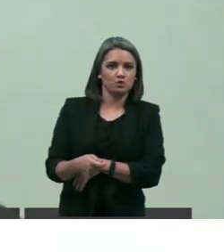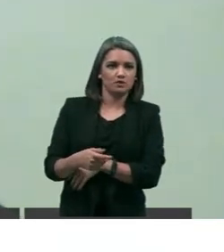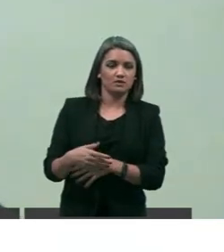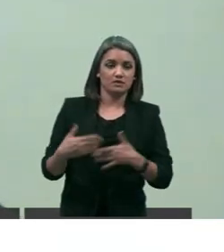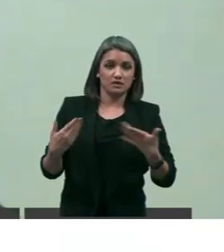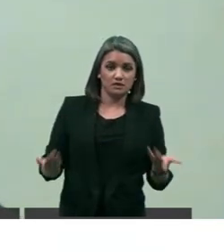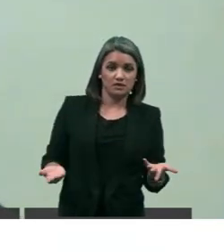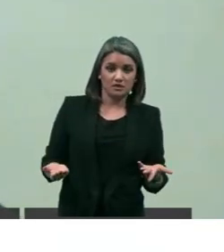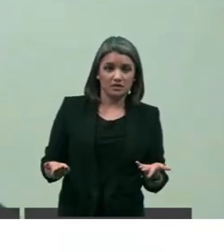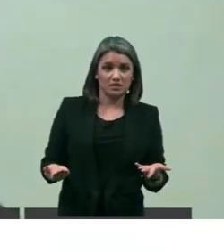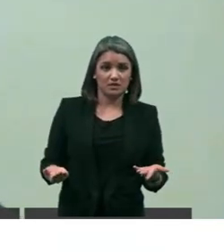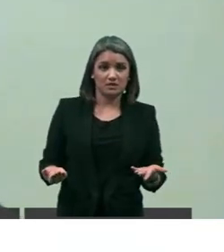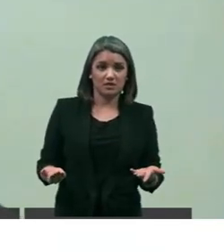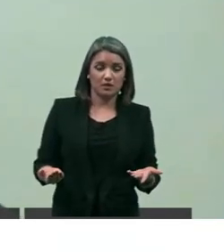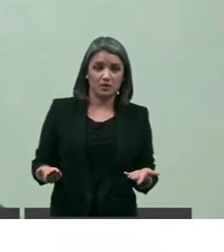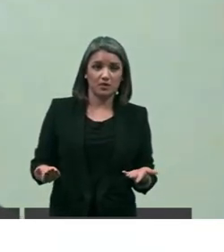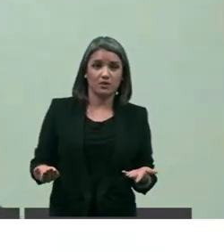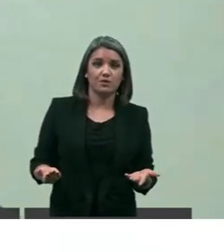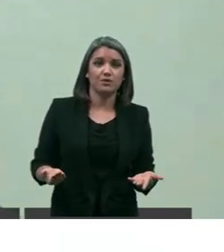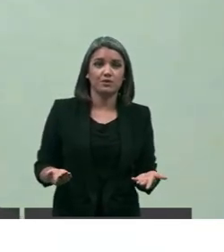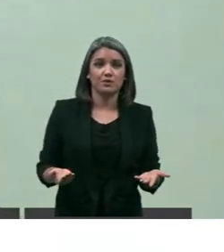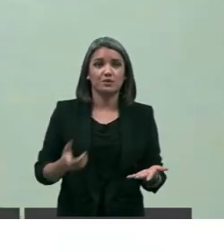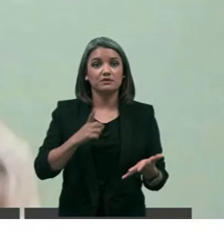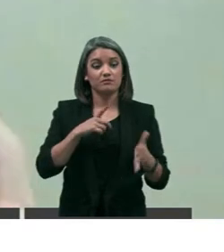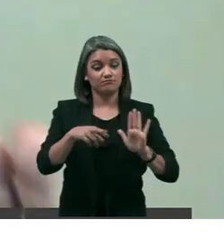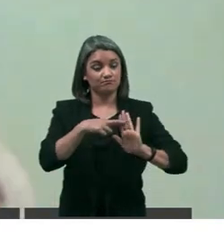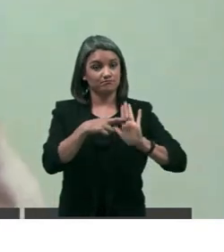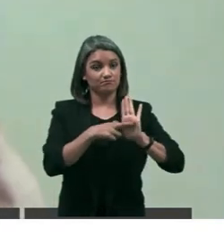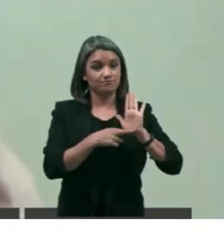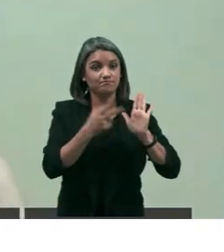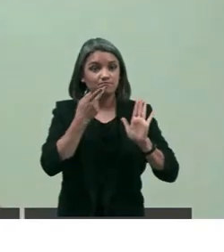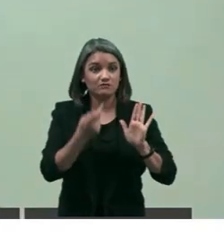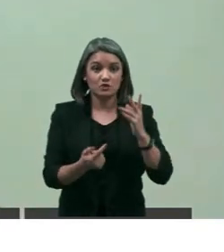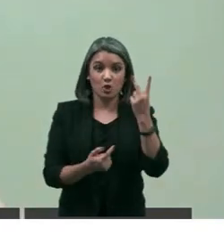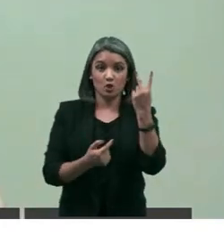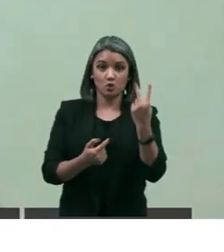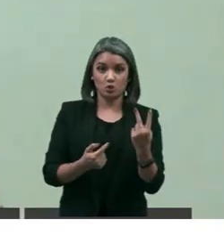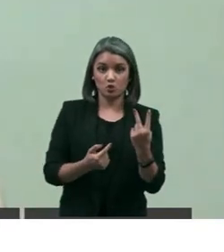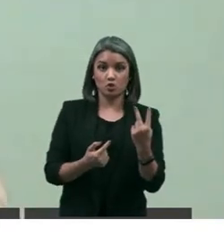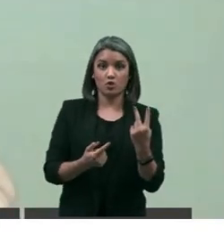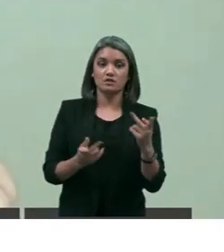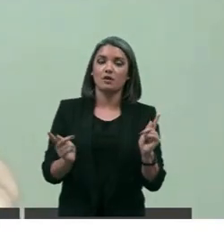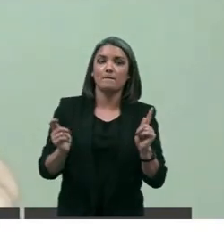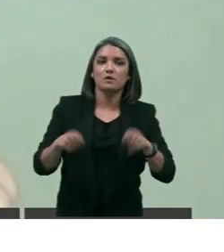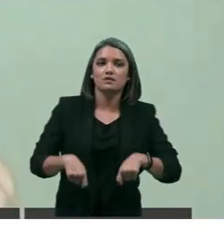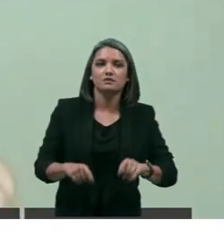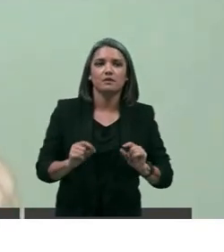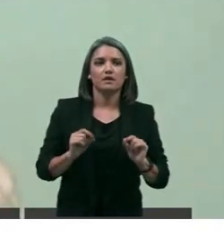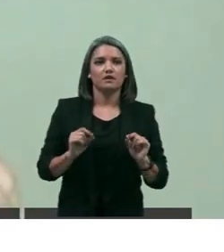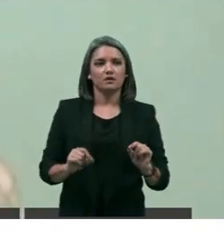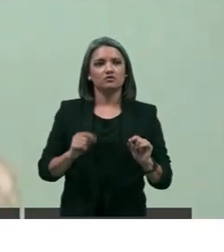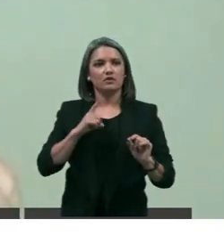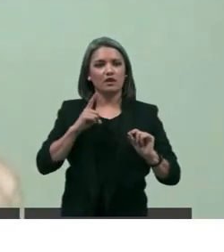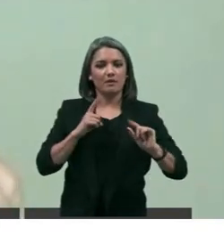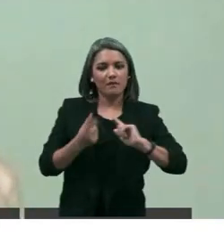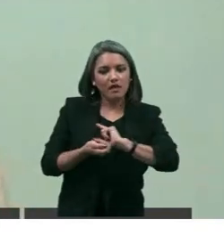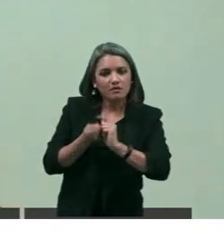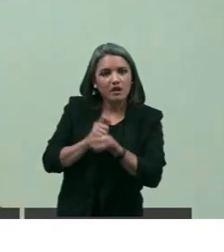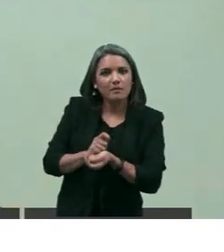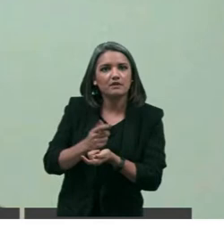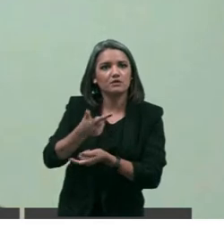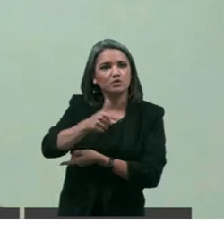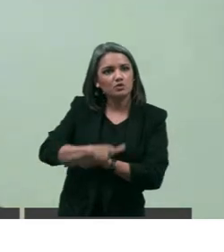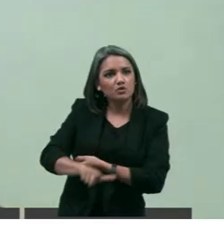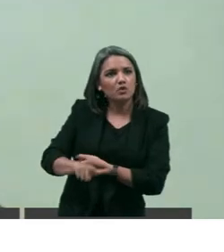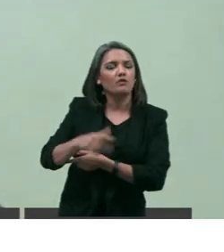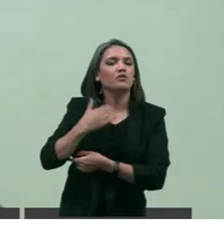Superadas as exceções referidas, a norma estabelece apenas duas possibilidades para a readaptação do juiz afastado: o